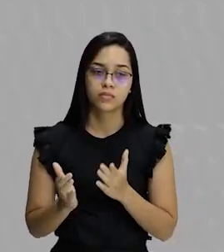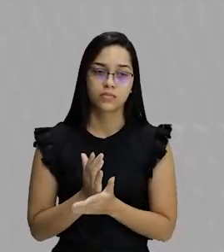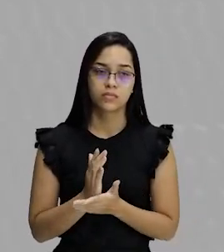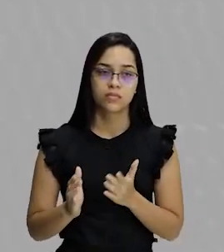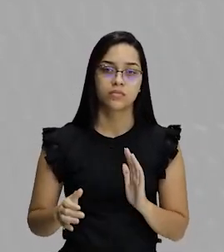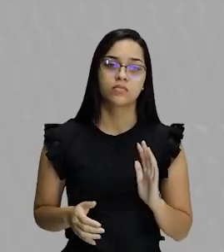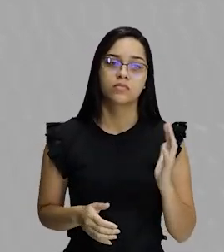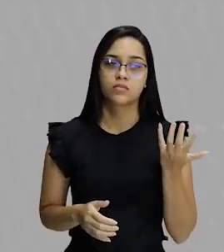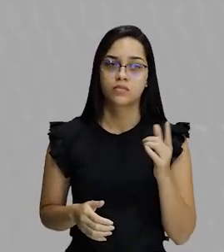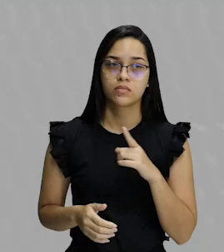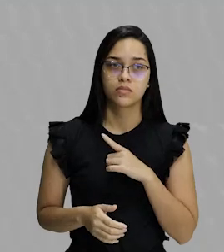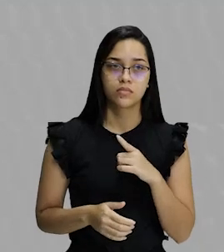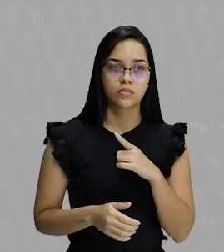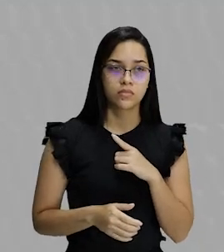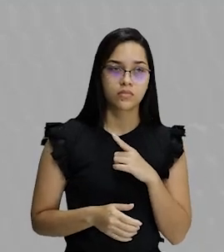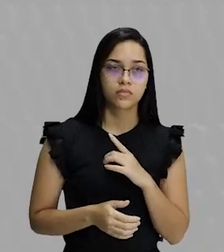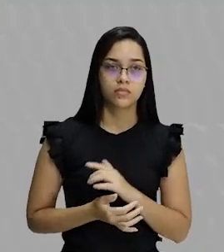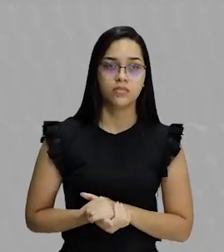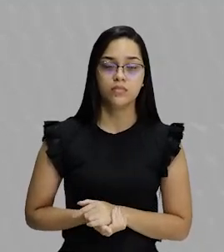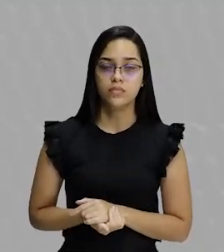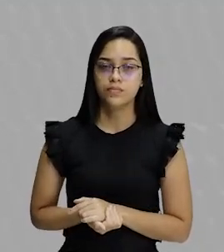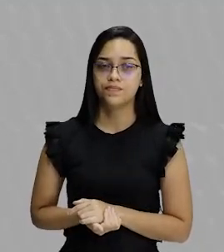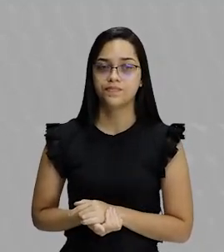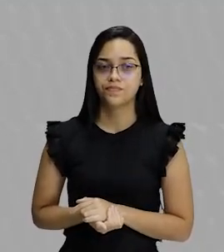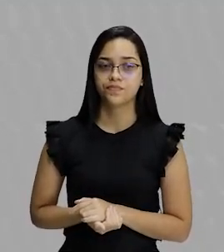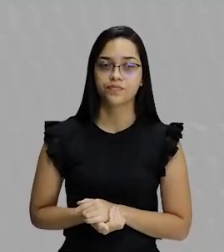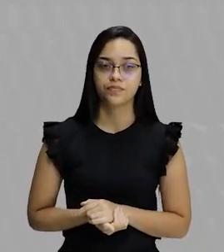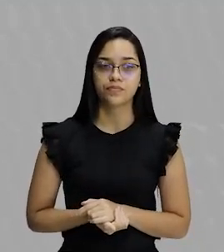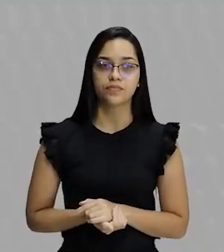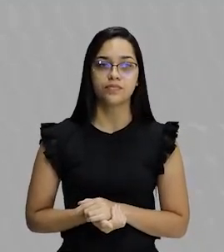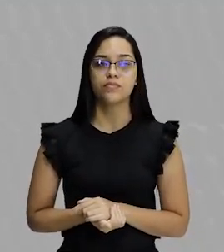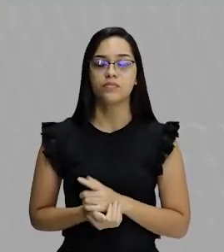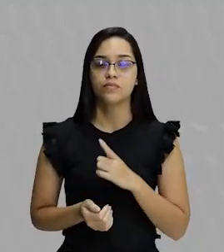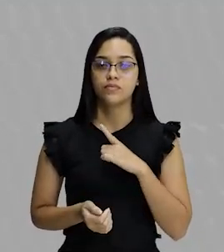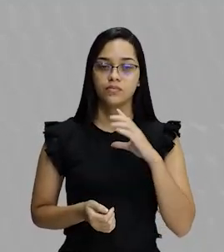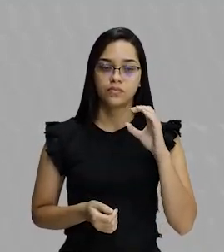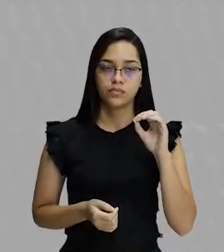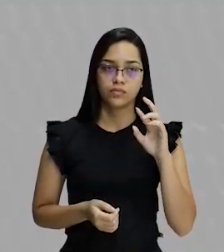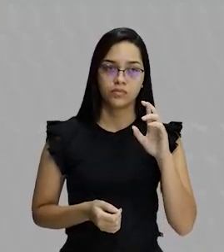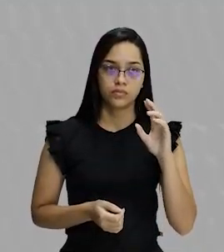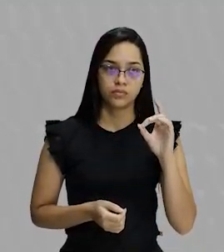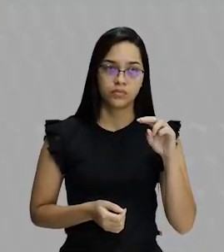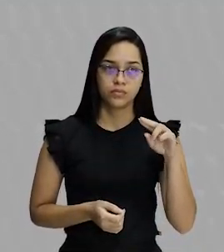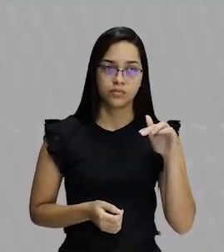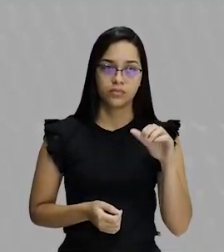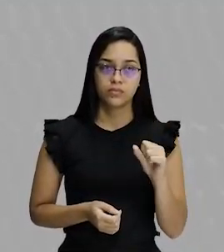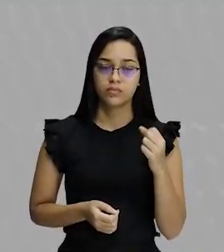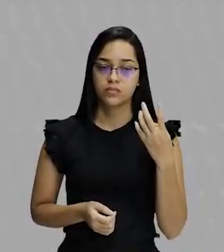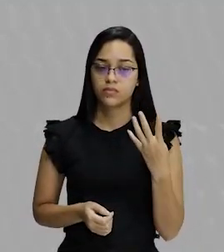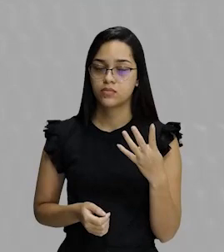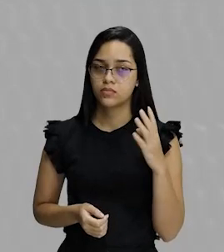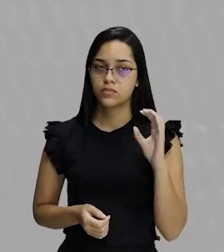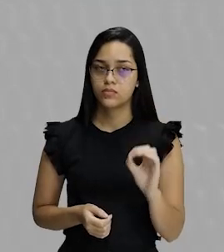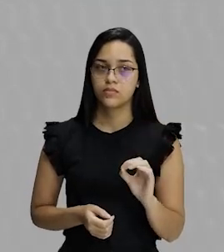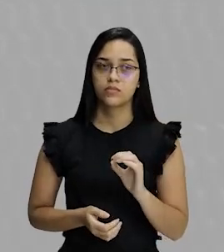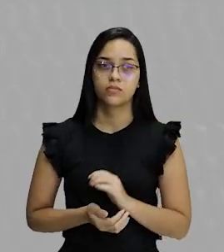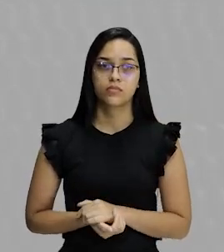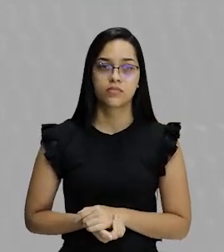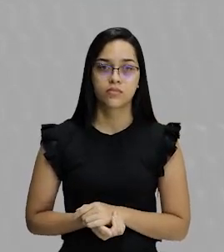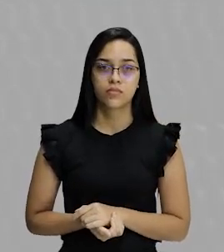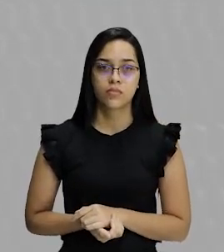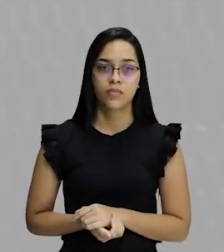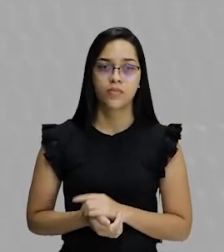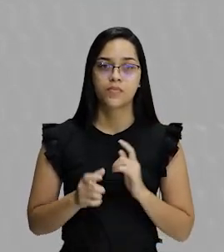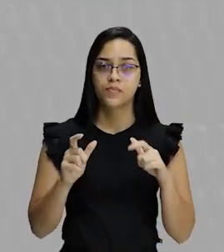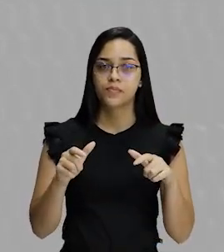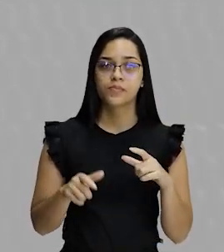situações aqui. Ponto nos eixos. Um ponto de coordenada 4, 0. Tá? Ponto de coordenada 4, 0.